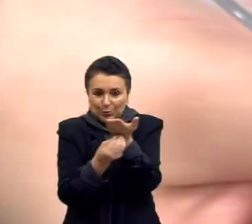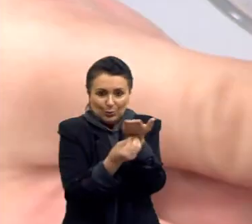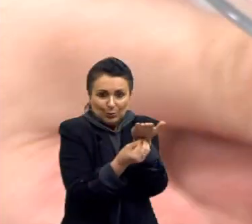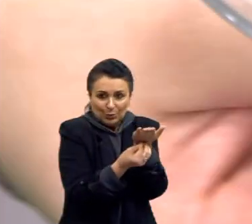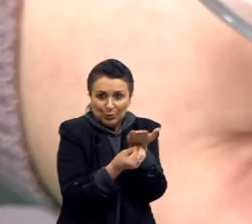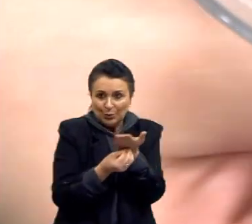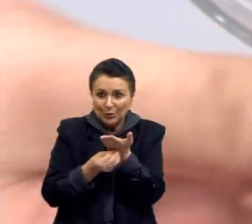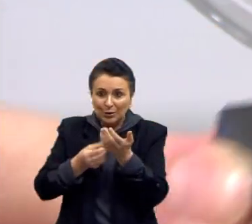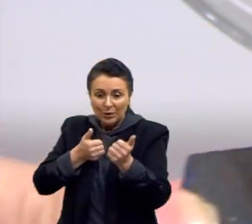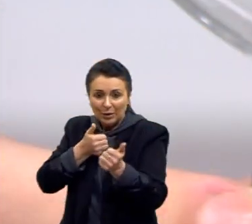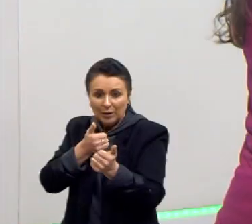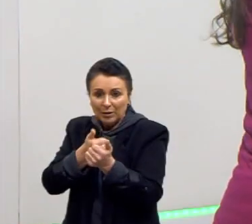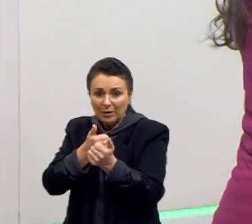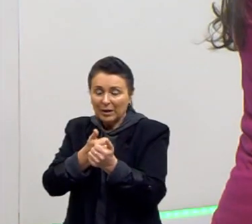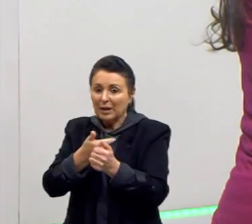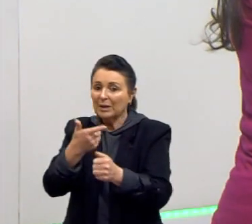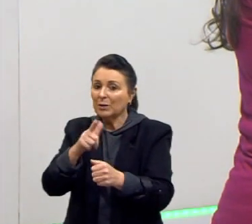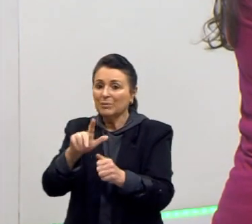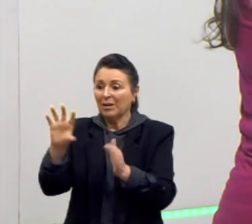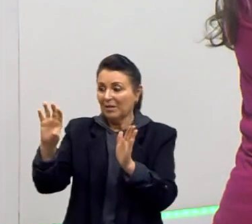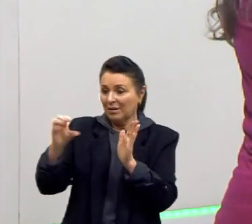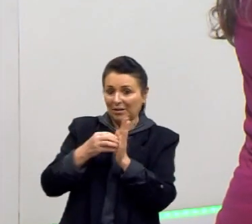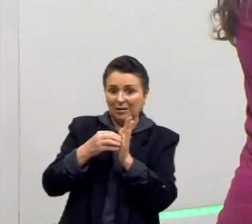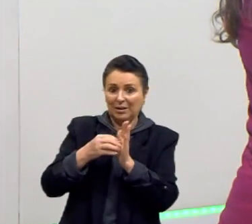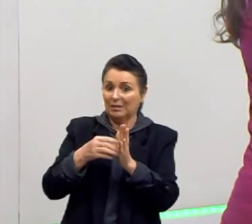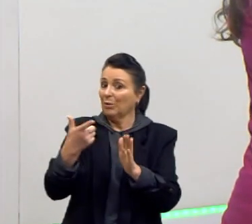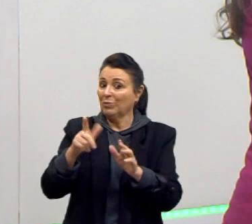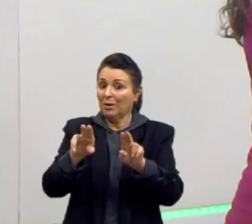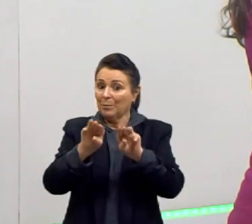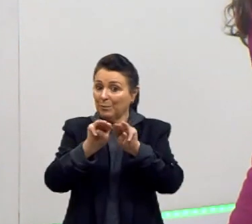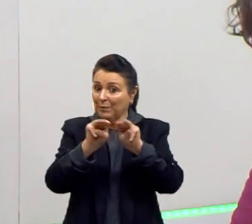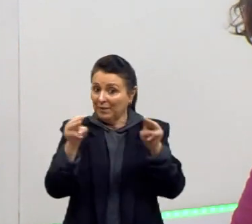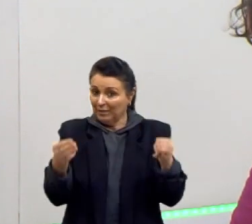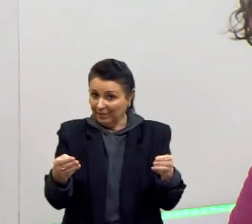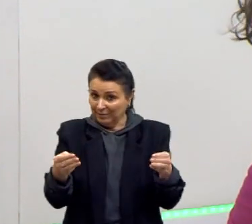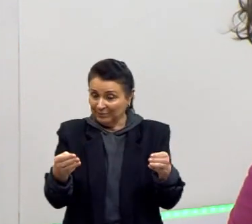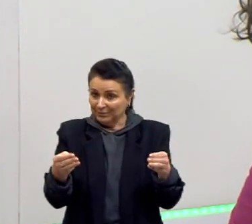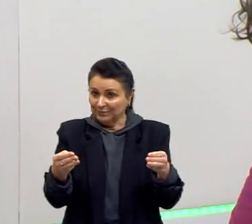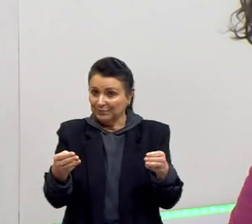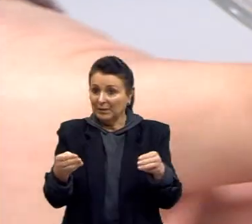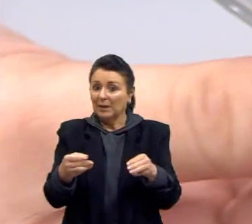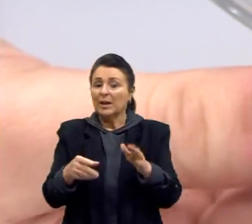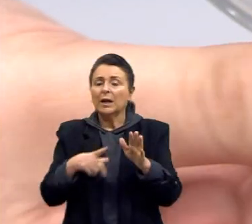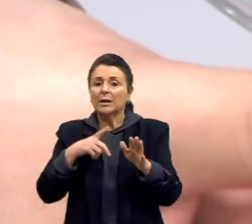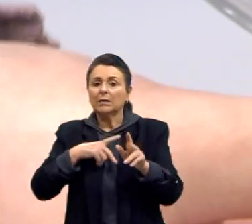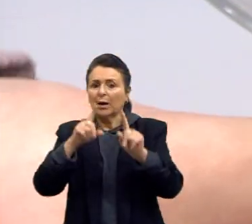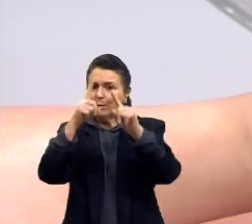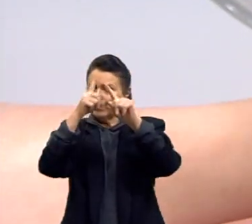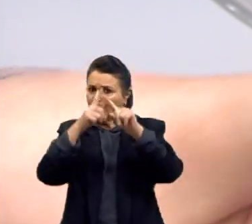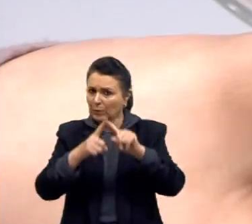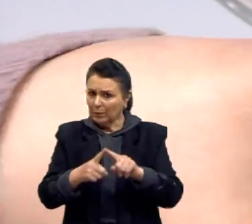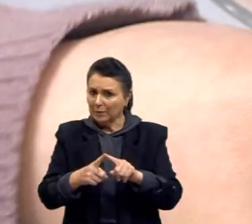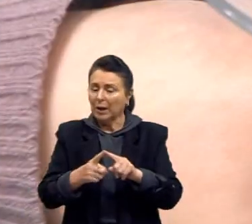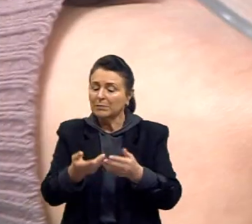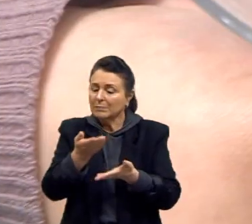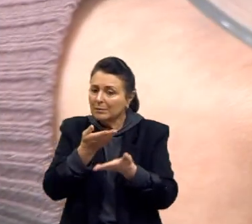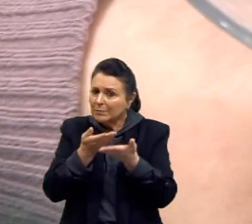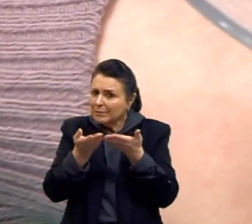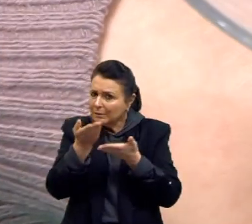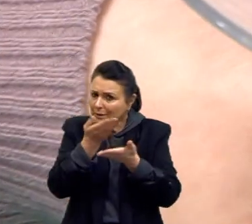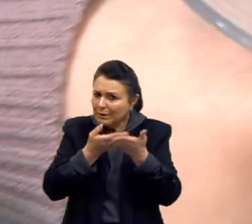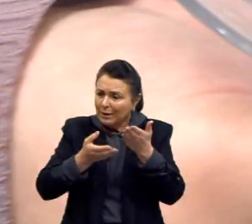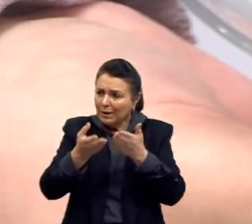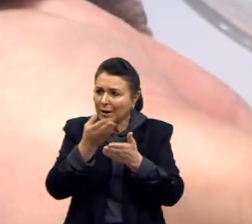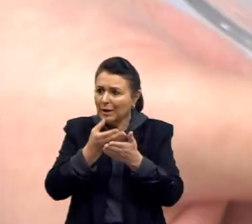porque ele não tá ele não é imantado né e não é magnetizado ele só pro possui né propriedades que conseguem interagir então